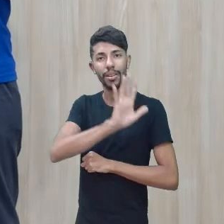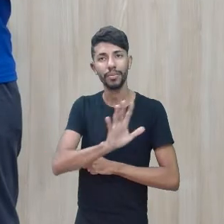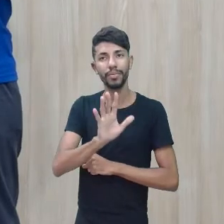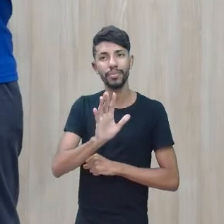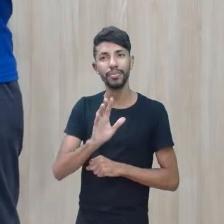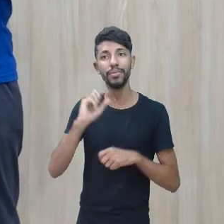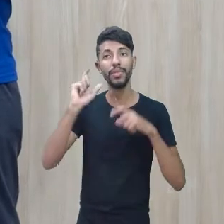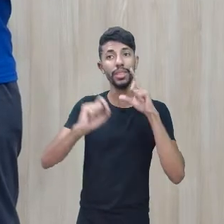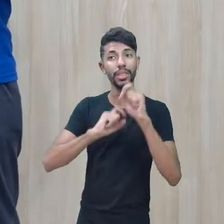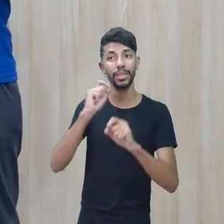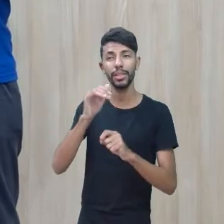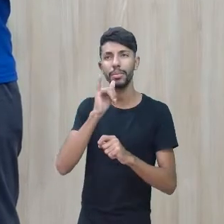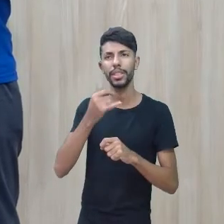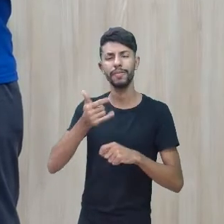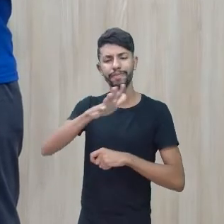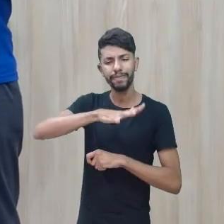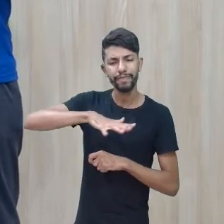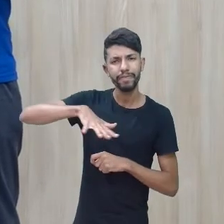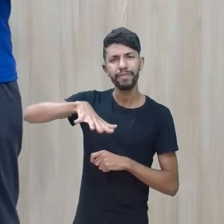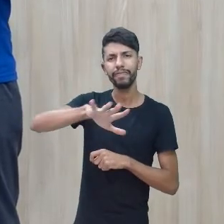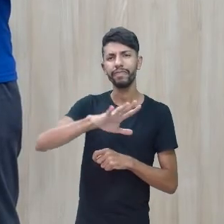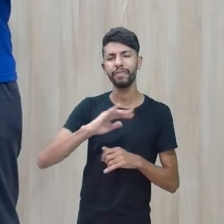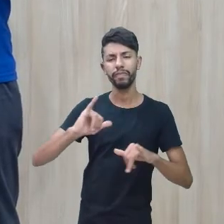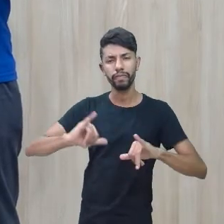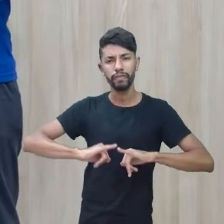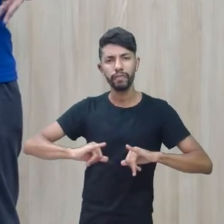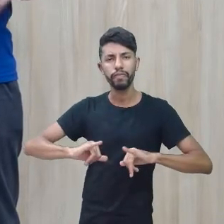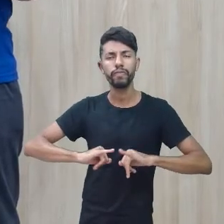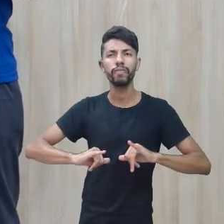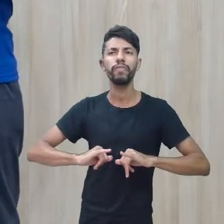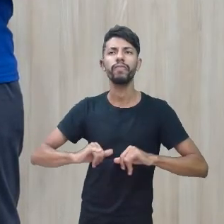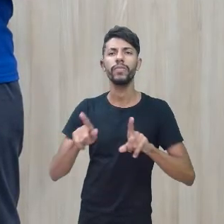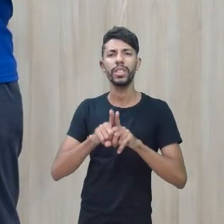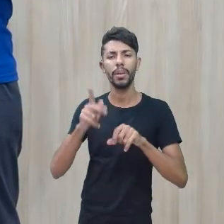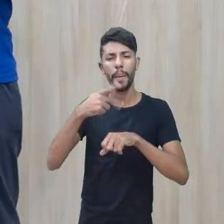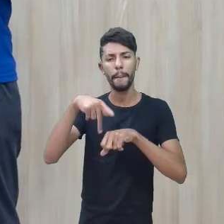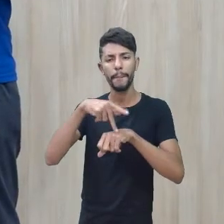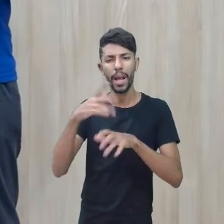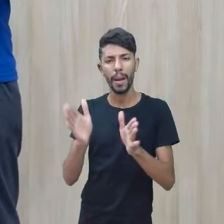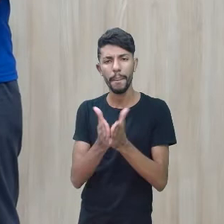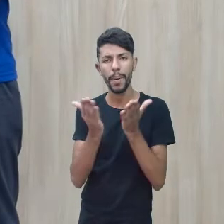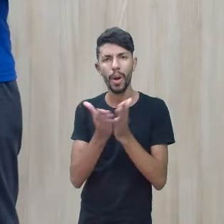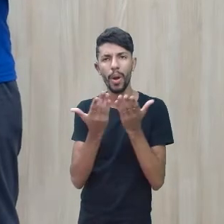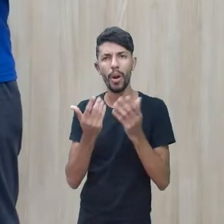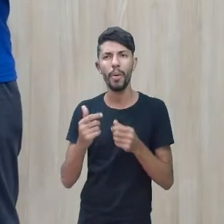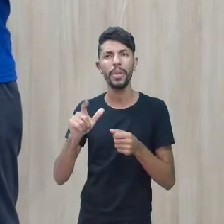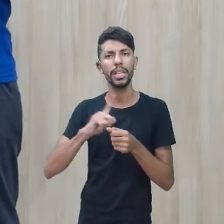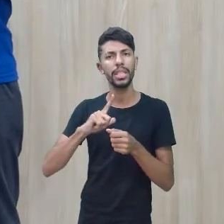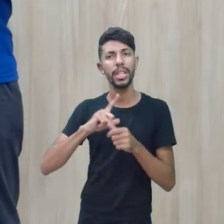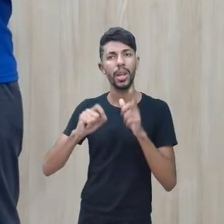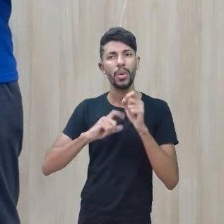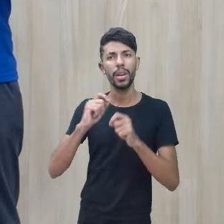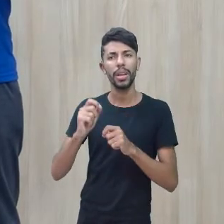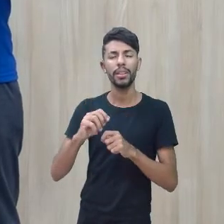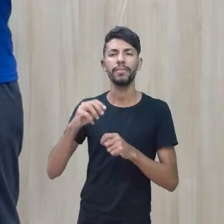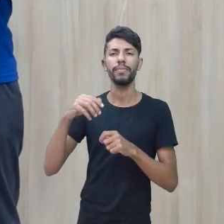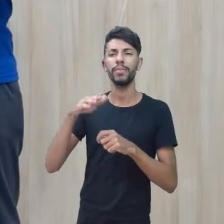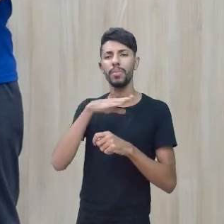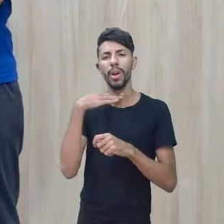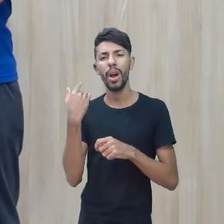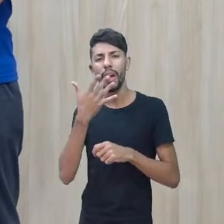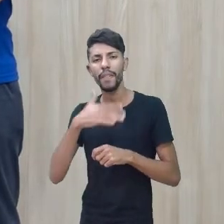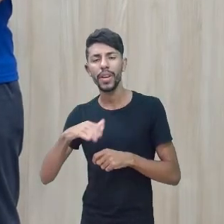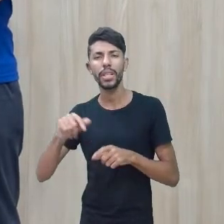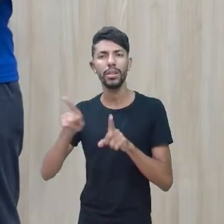são uma região muito sofrida, países pobres, com altas taxas de analfabetismo, mortalidade